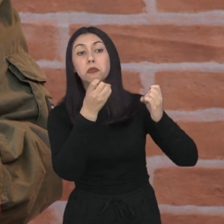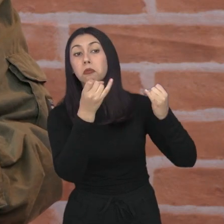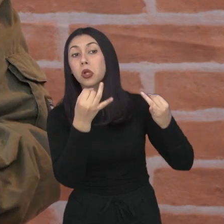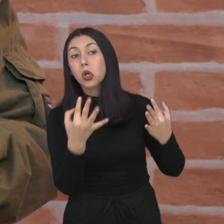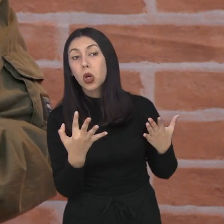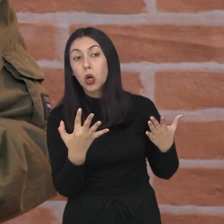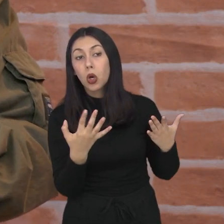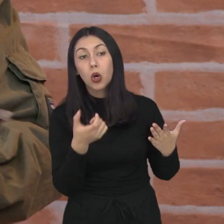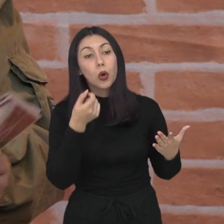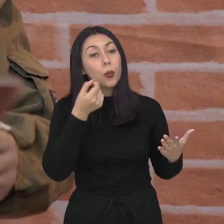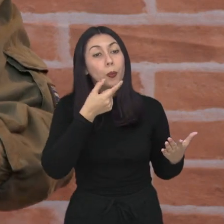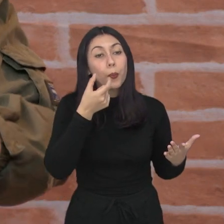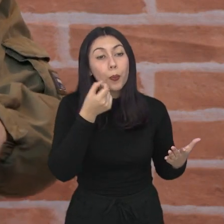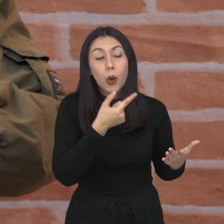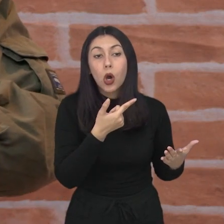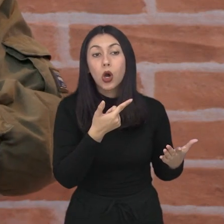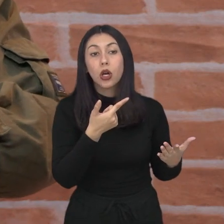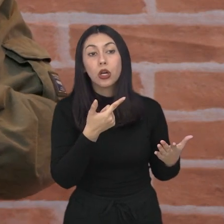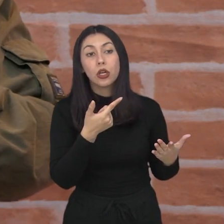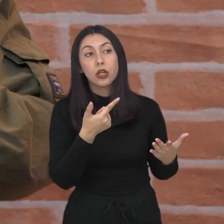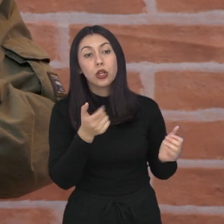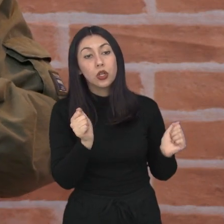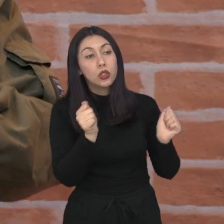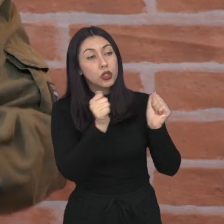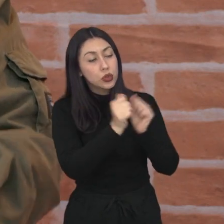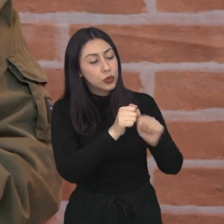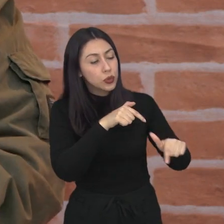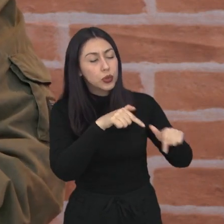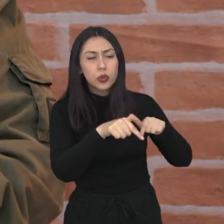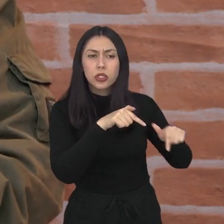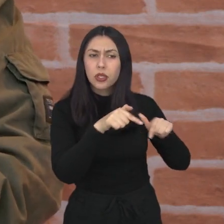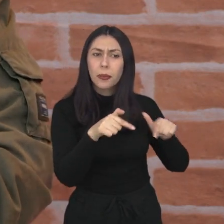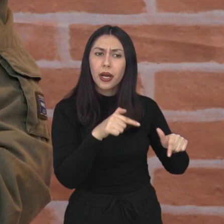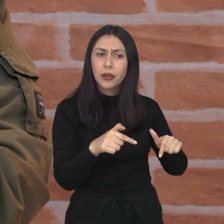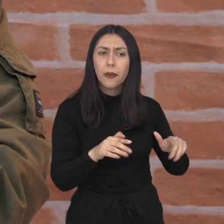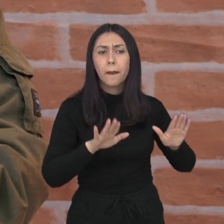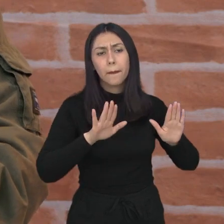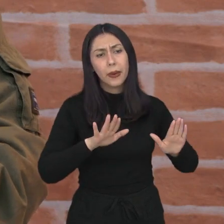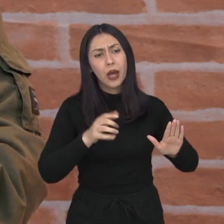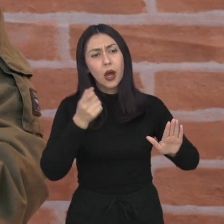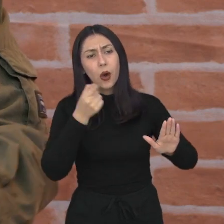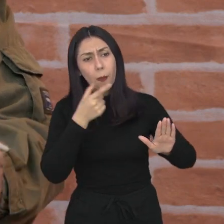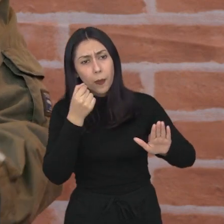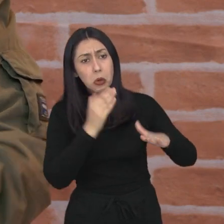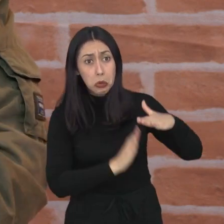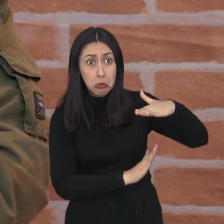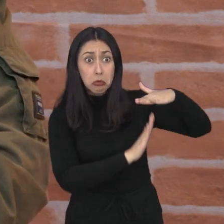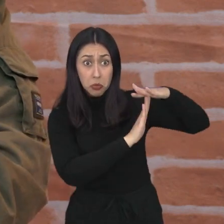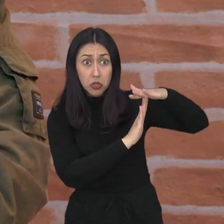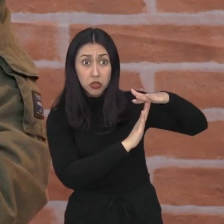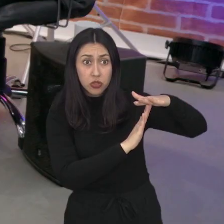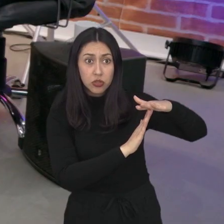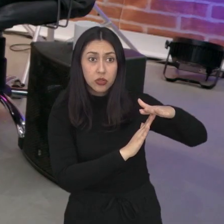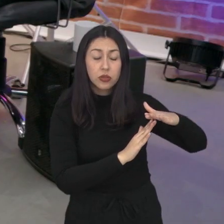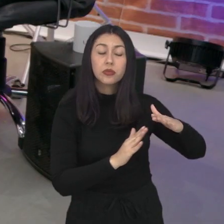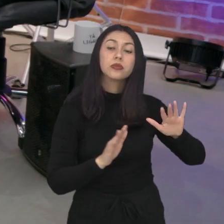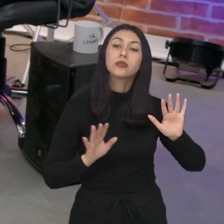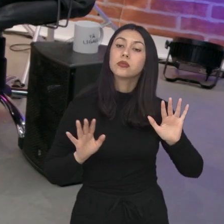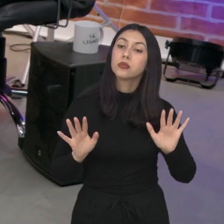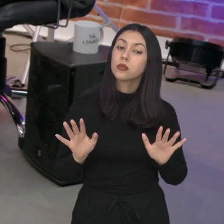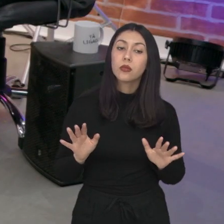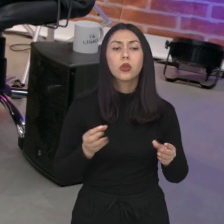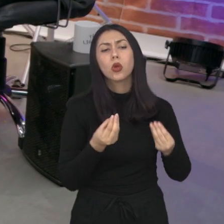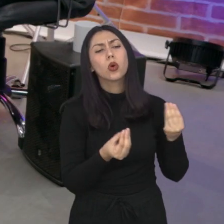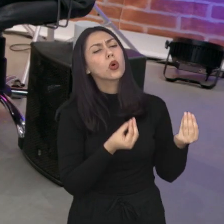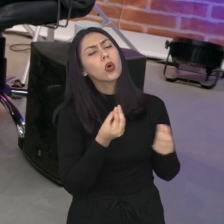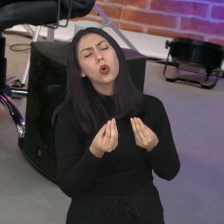coisas sobre o humor que caminha junto com o seu trampo, né? Você acha que essa parada tem limite? Tem nem tudo você brinca? Não, eu acho